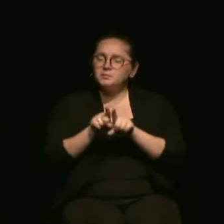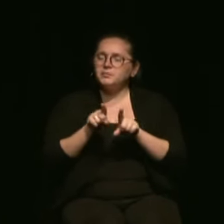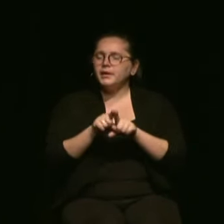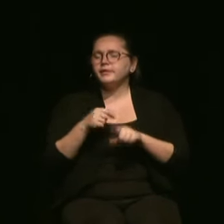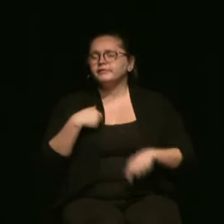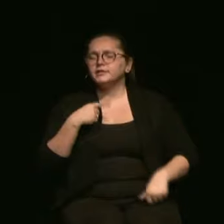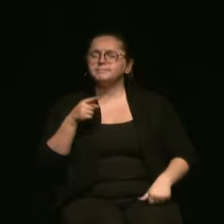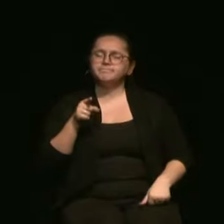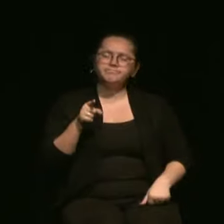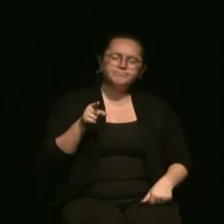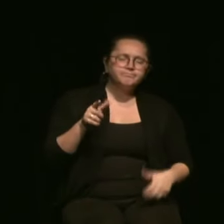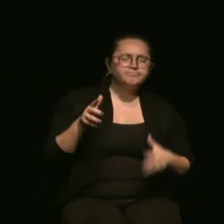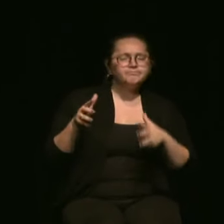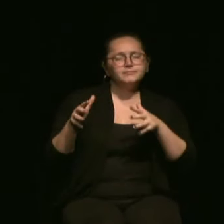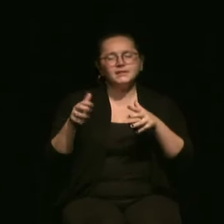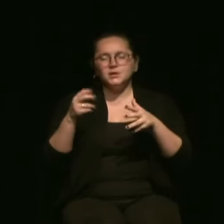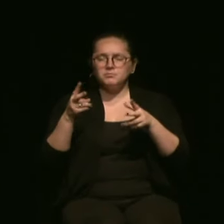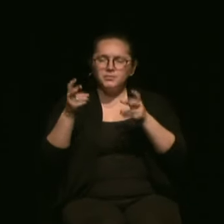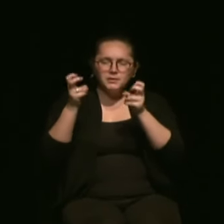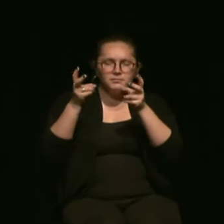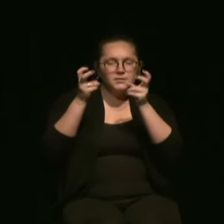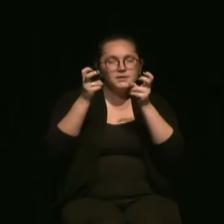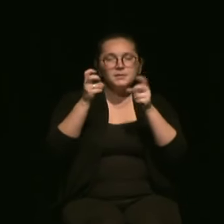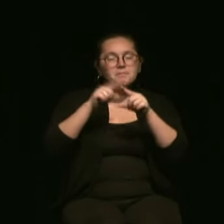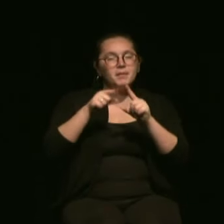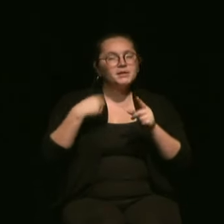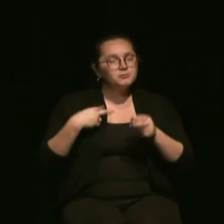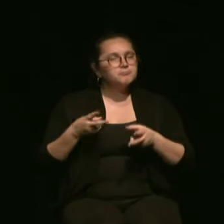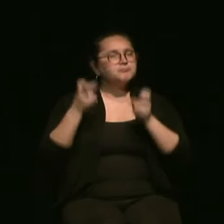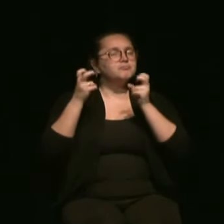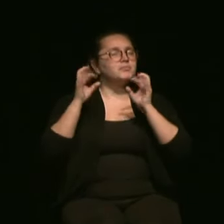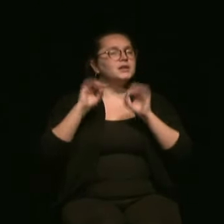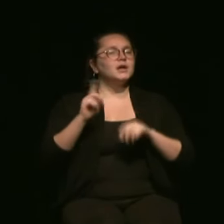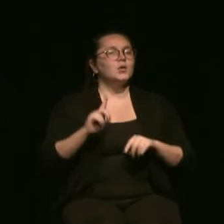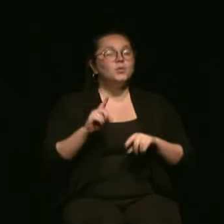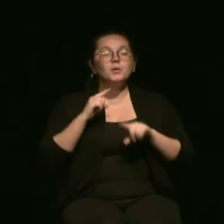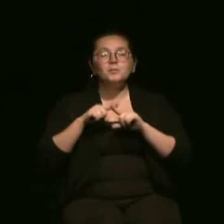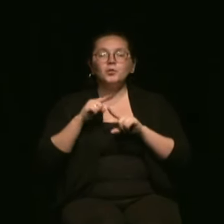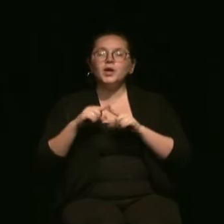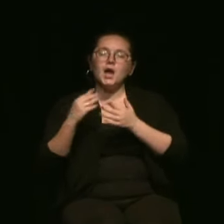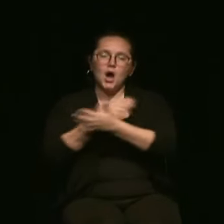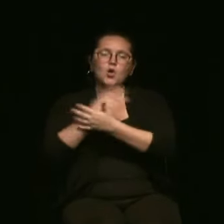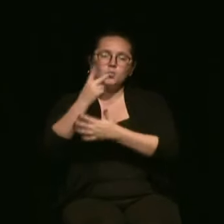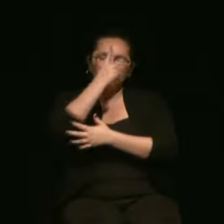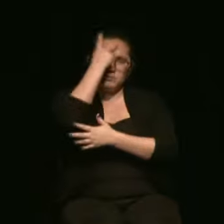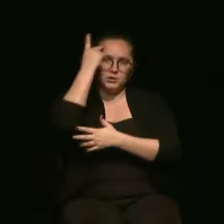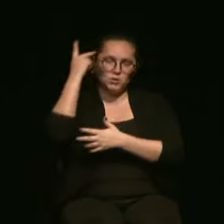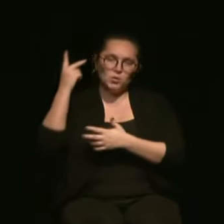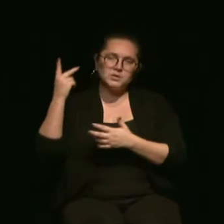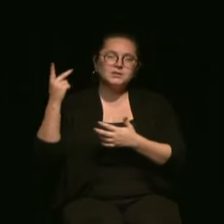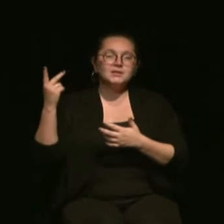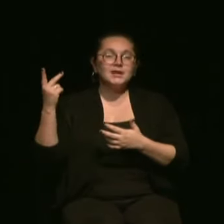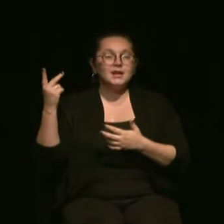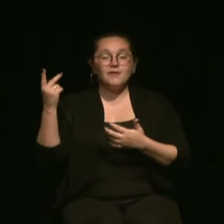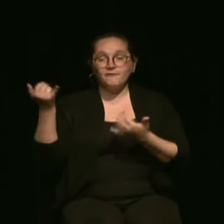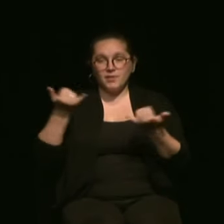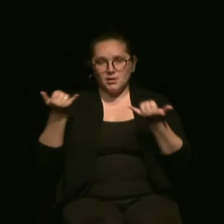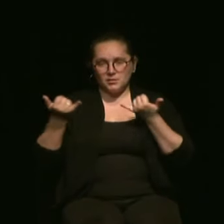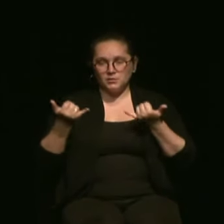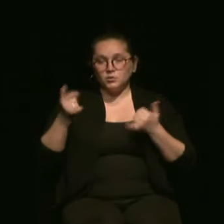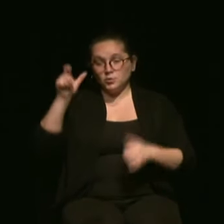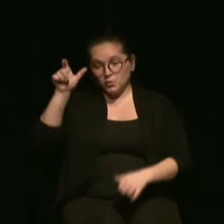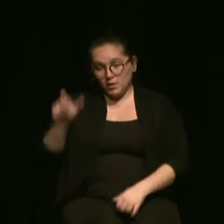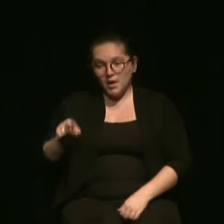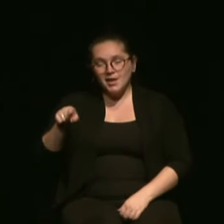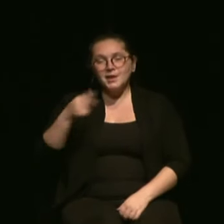assim, insinuada, mas que eu nunca tinha me dado conta. As pessoas falam que o Coutinho era um sujeito quase